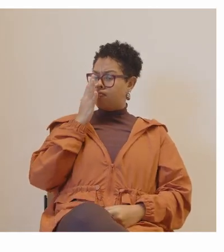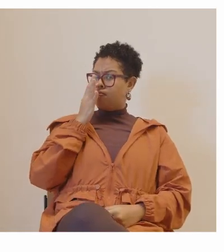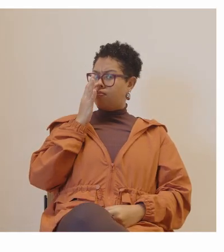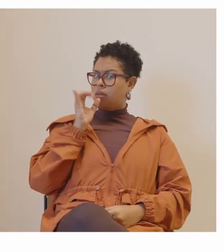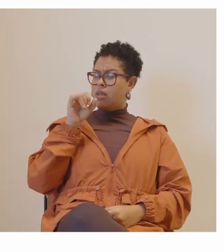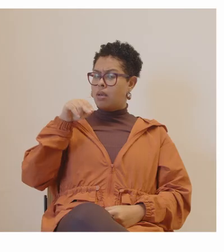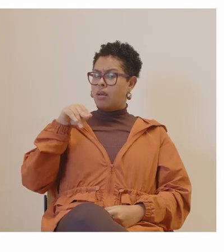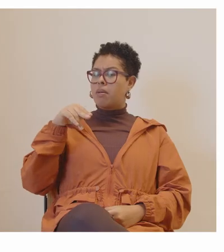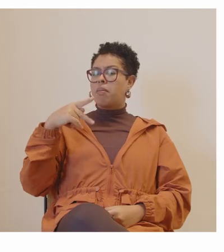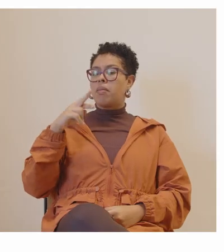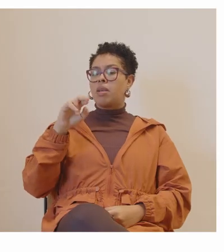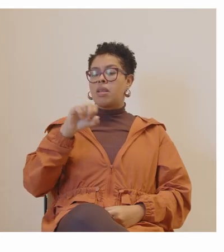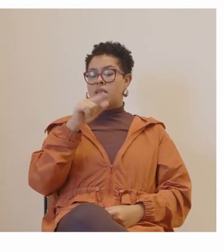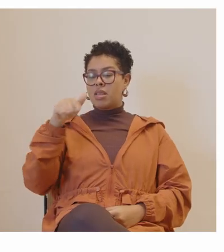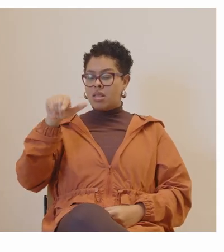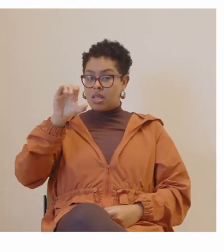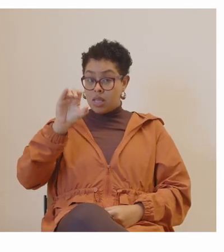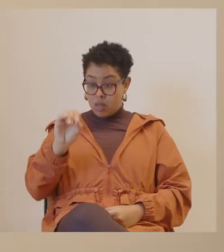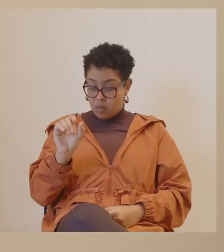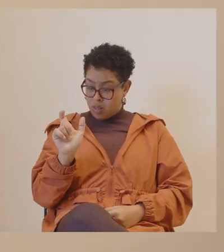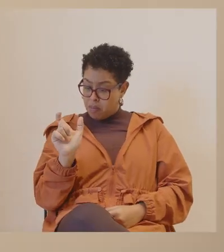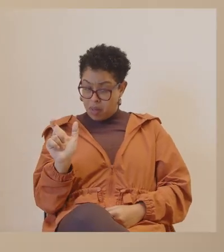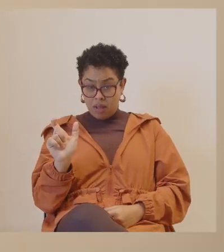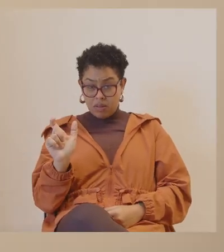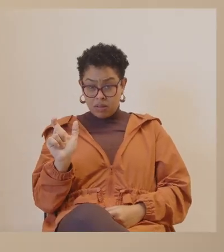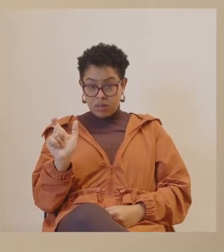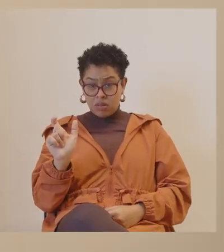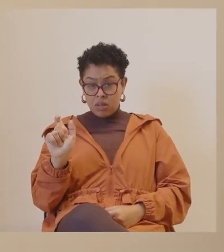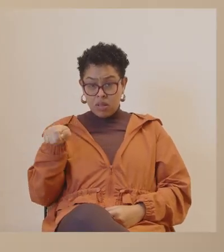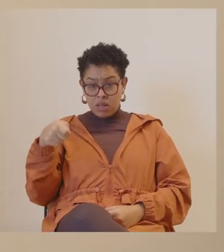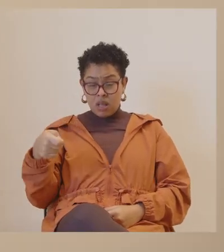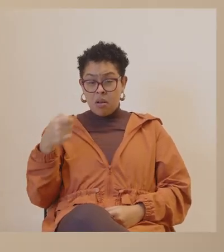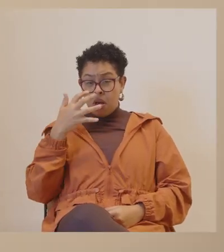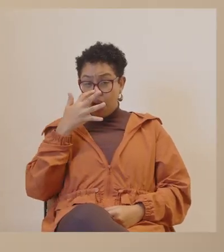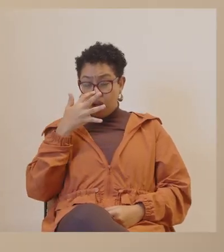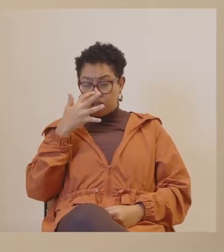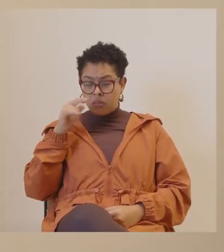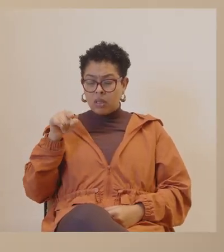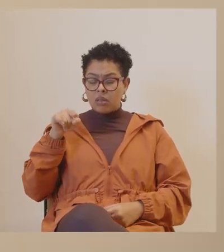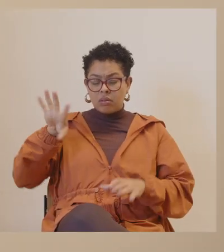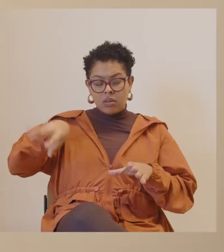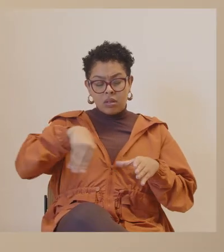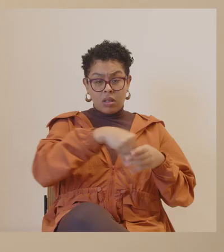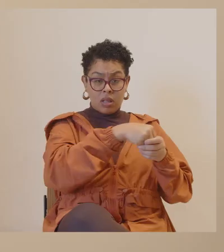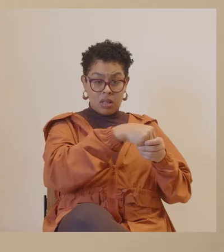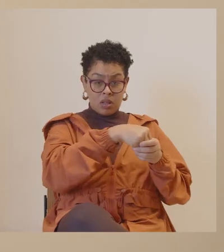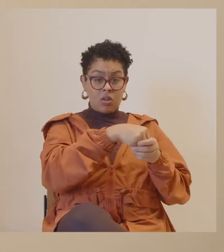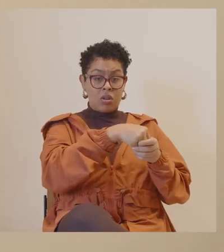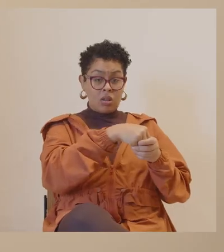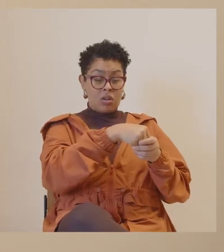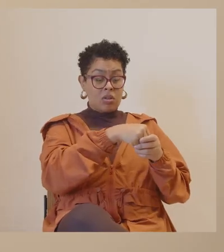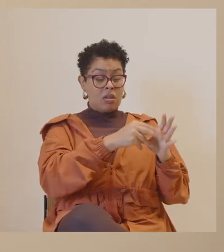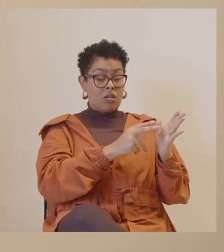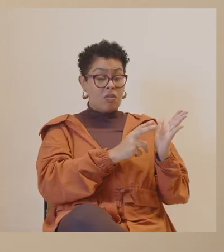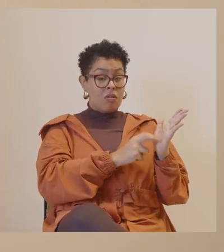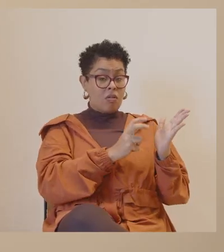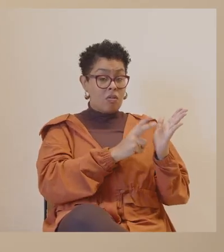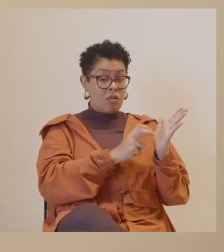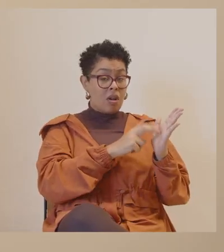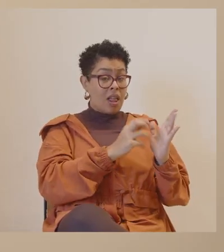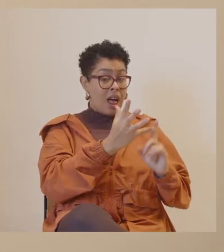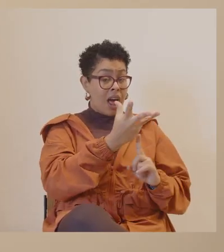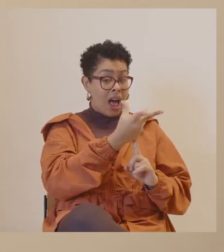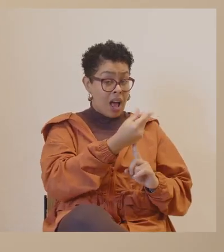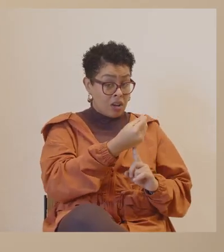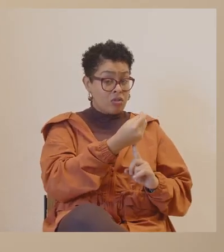importante também dizer, a palavra impressão estava no vocabulário artístico da França e da Inglaterra desde